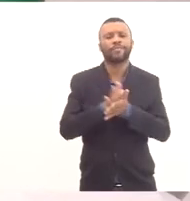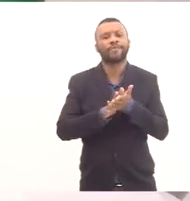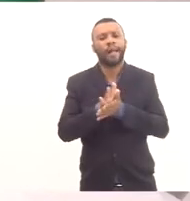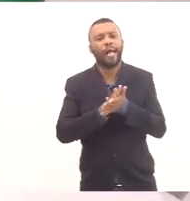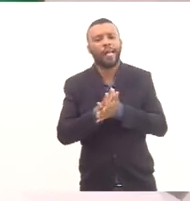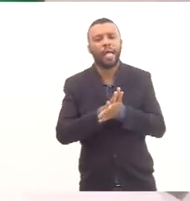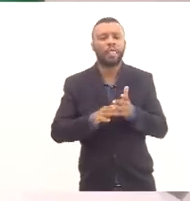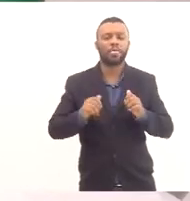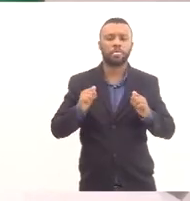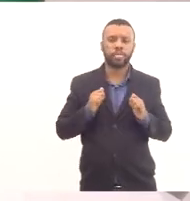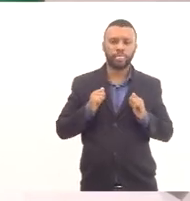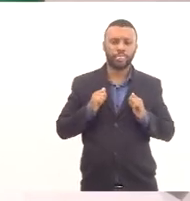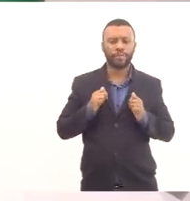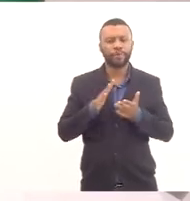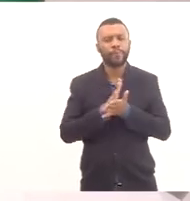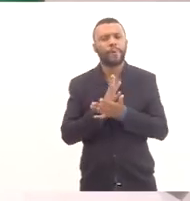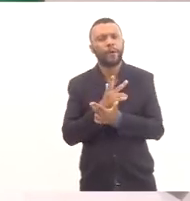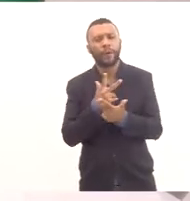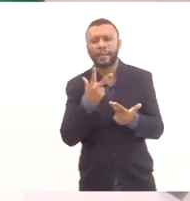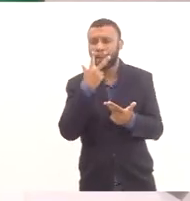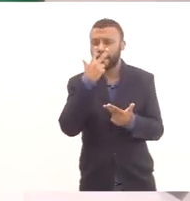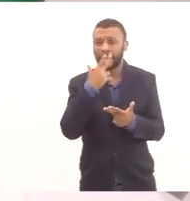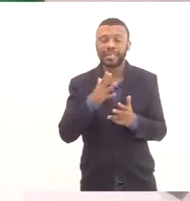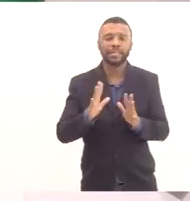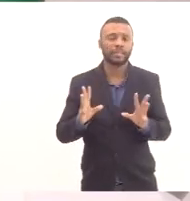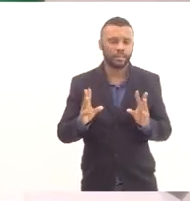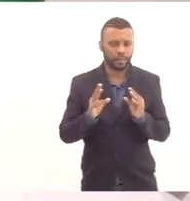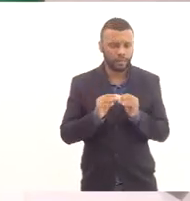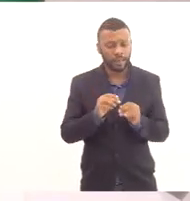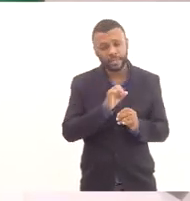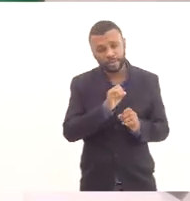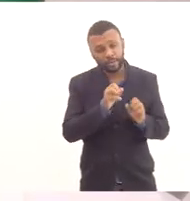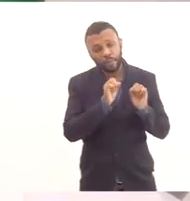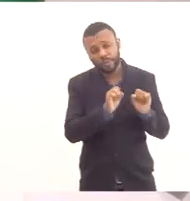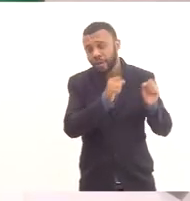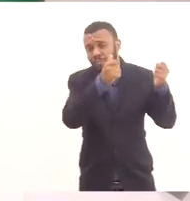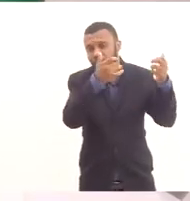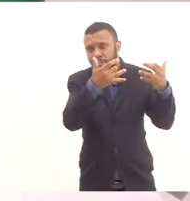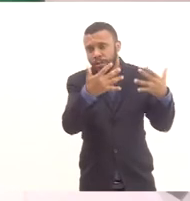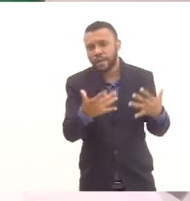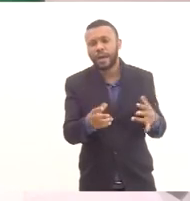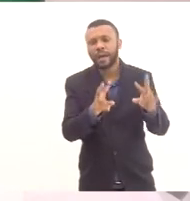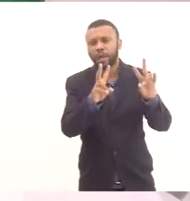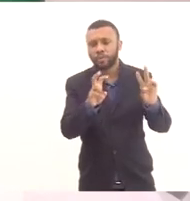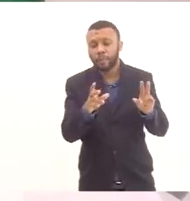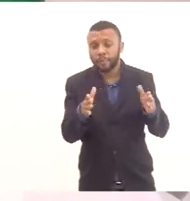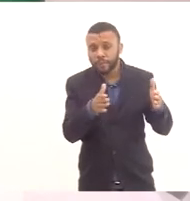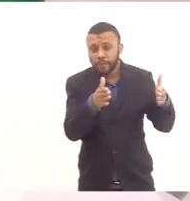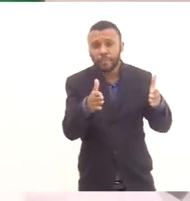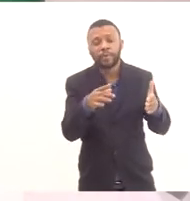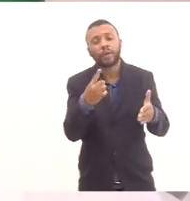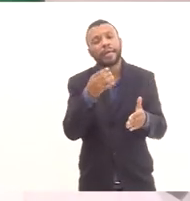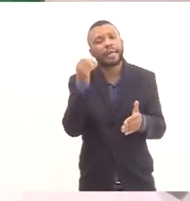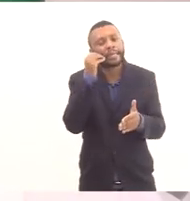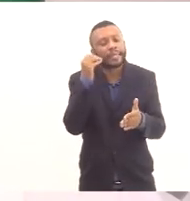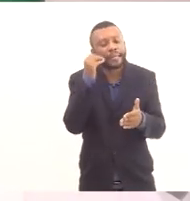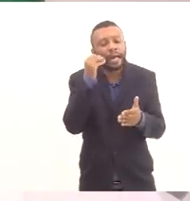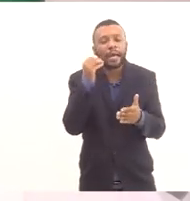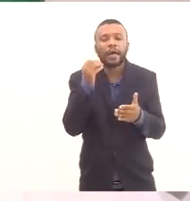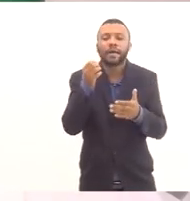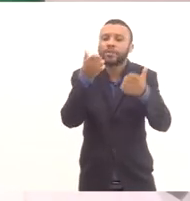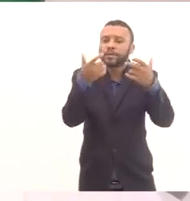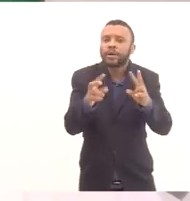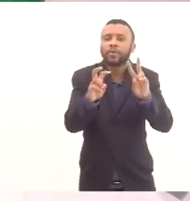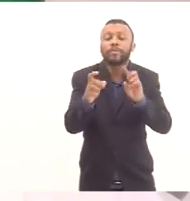algo parecido com isso então se o senhor puder fazer essa abordagem é esse caminho que pé tá aí como tá essa interlocução